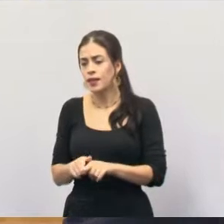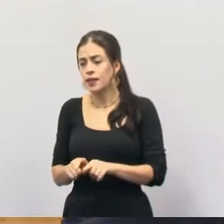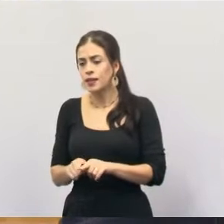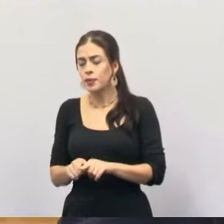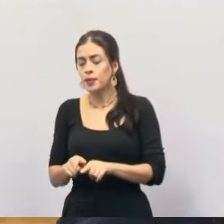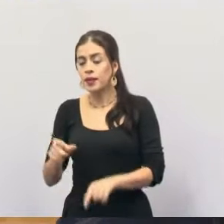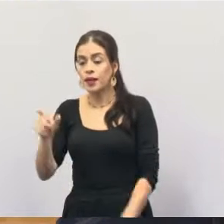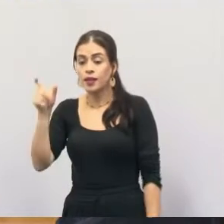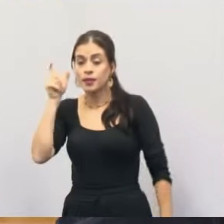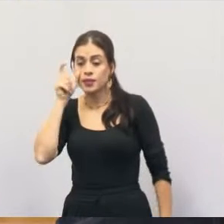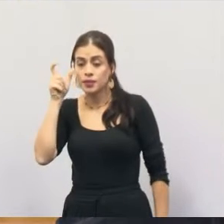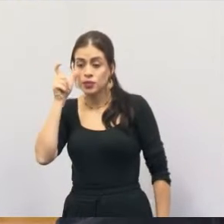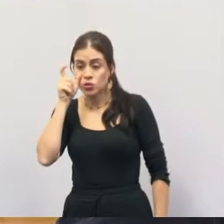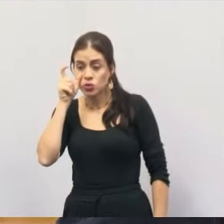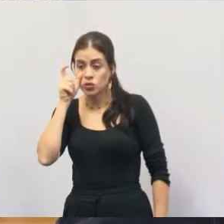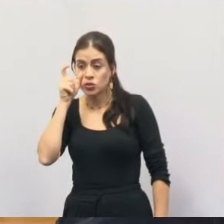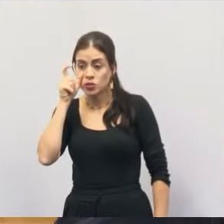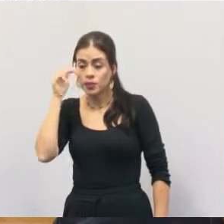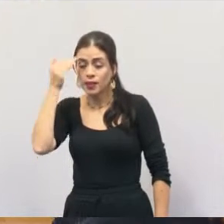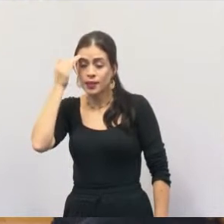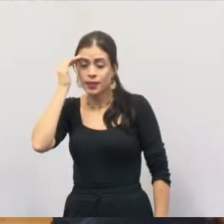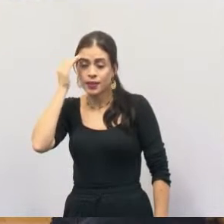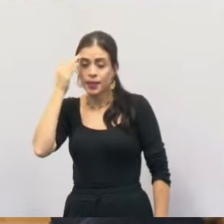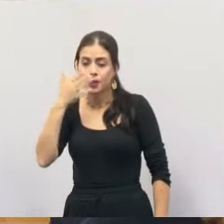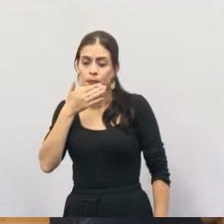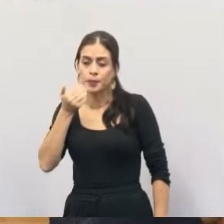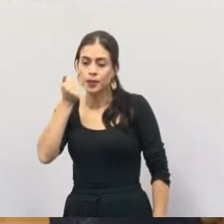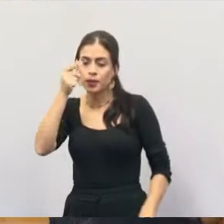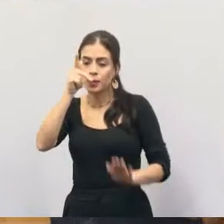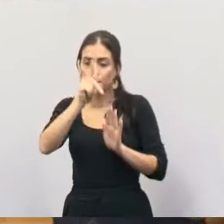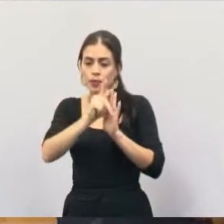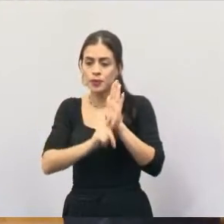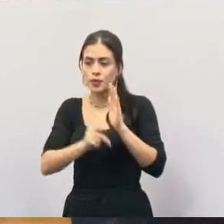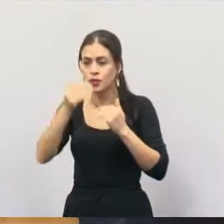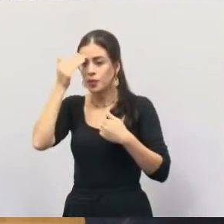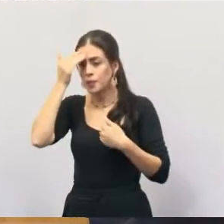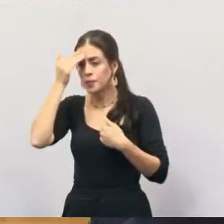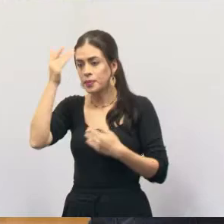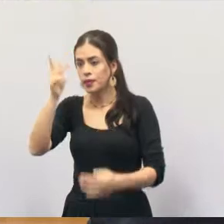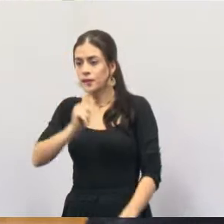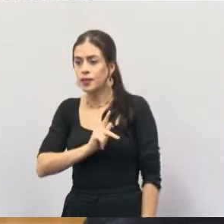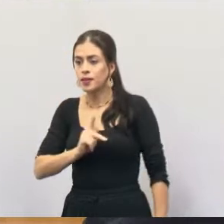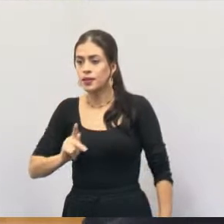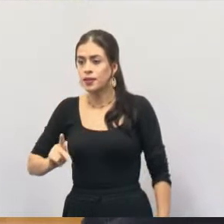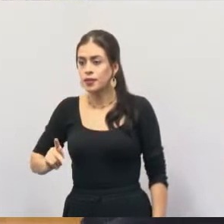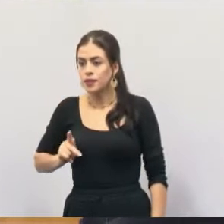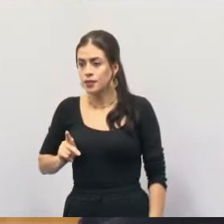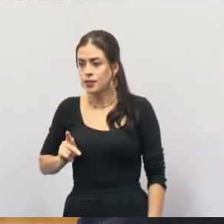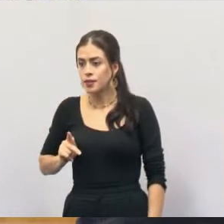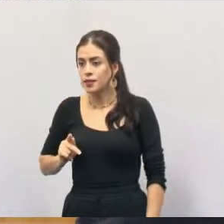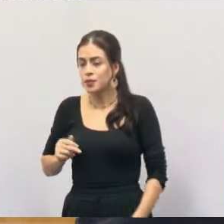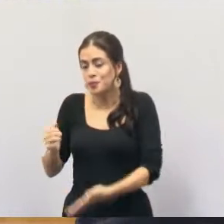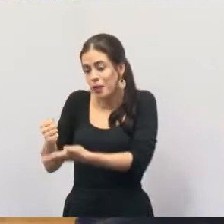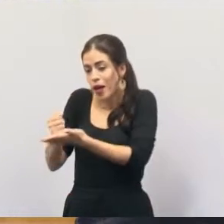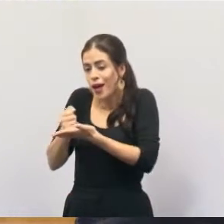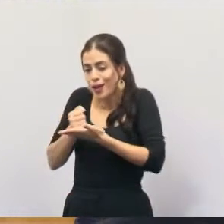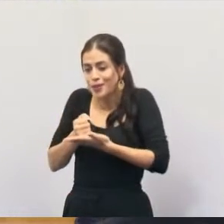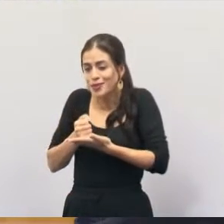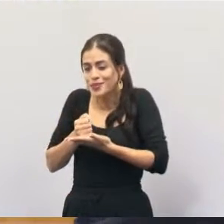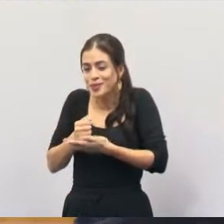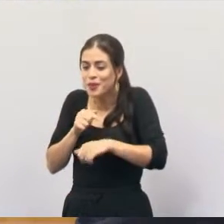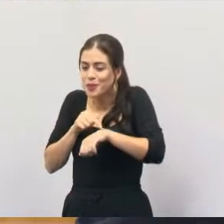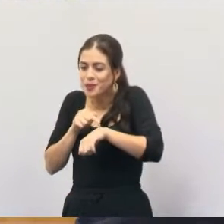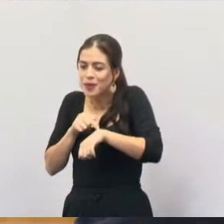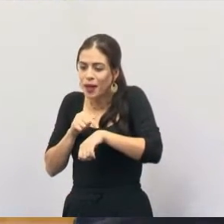que está nos assistindo, que entenda um pouquinho mais sobre esse projeto. Obrigada, presidente, por me ajudar um pouquinho aí por ter